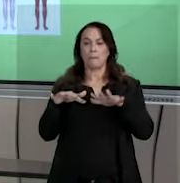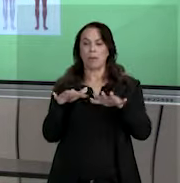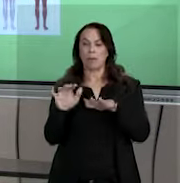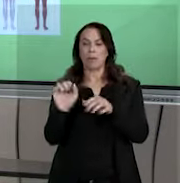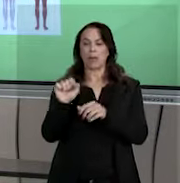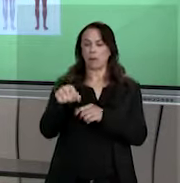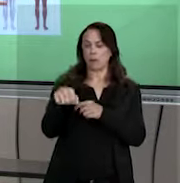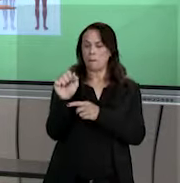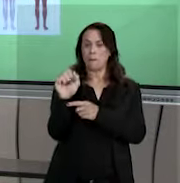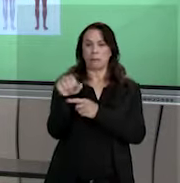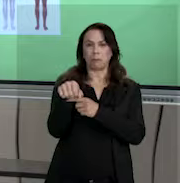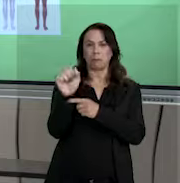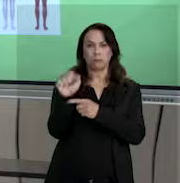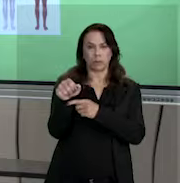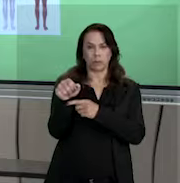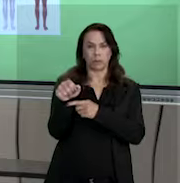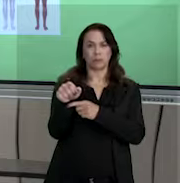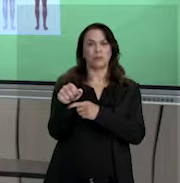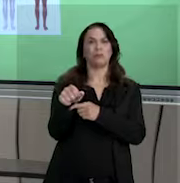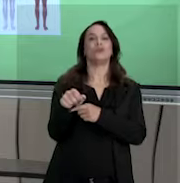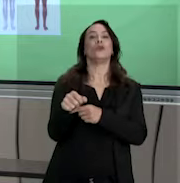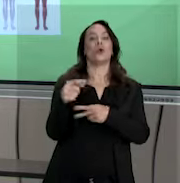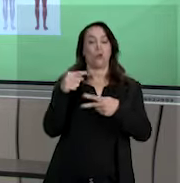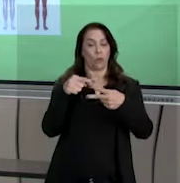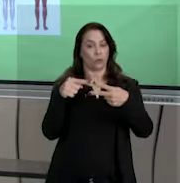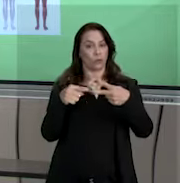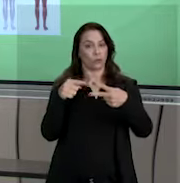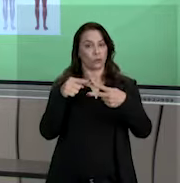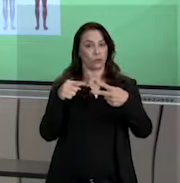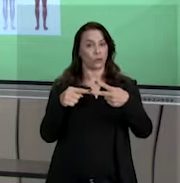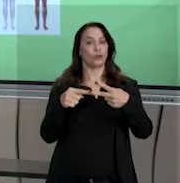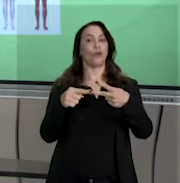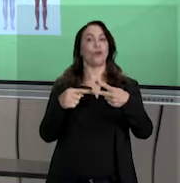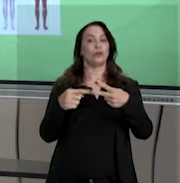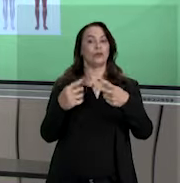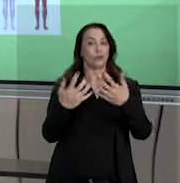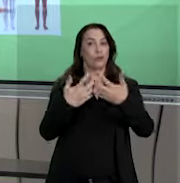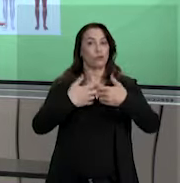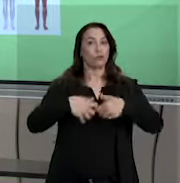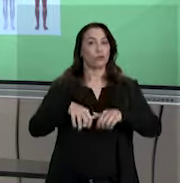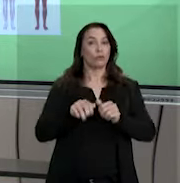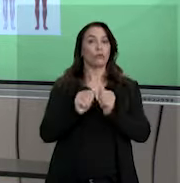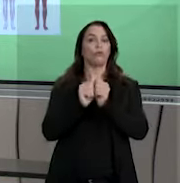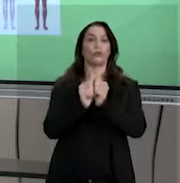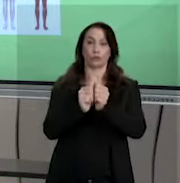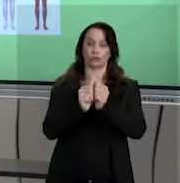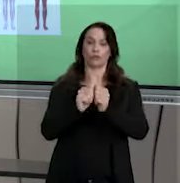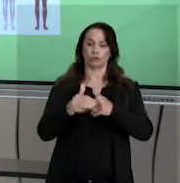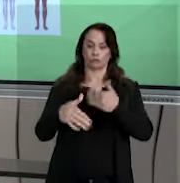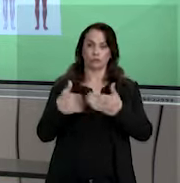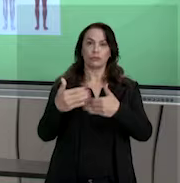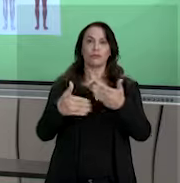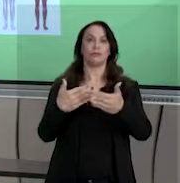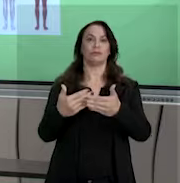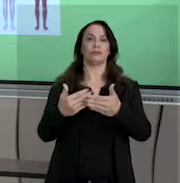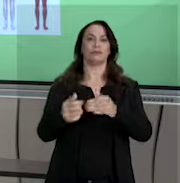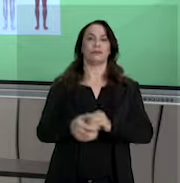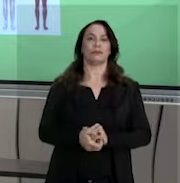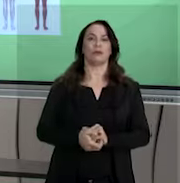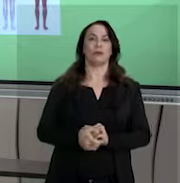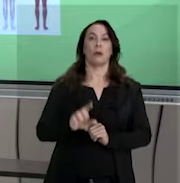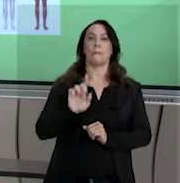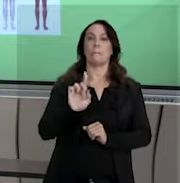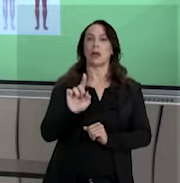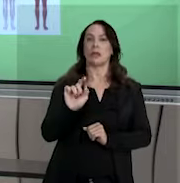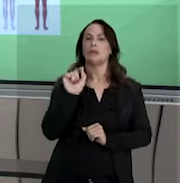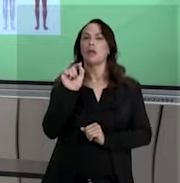corpo, são esses dois sistemas que estão integralizados e funcionando juntos, trabalhando juntos. Mas coordenados